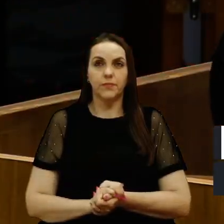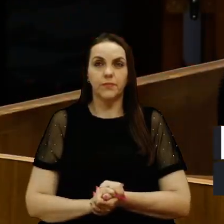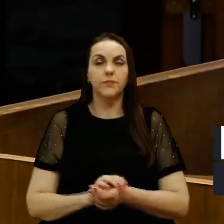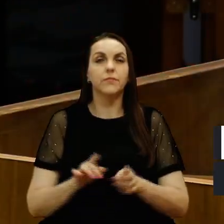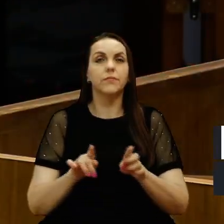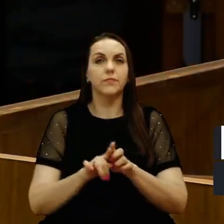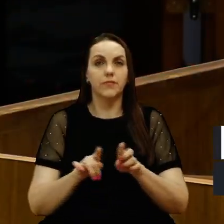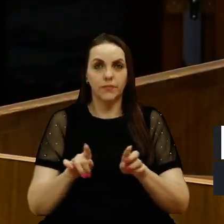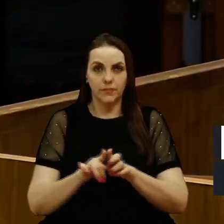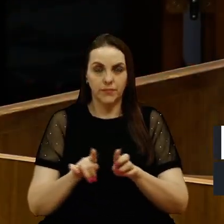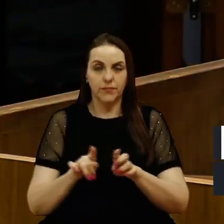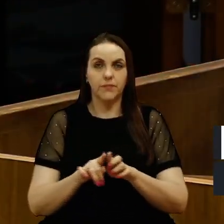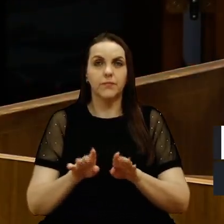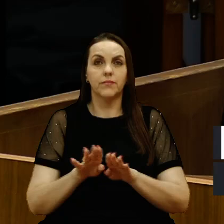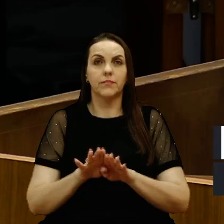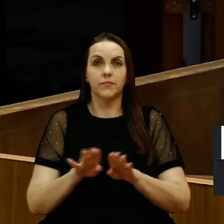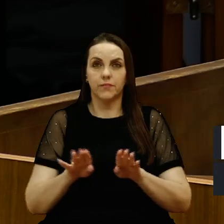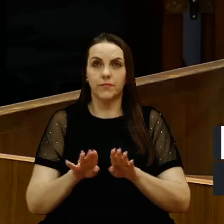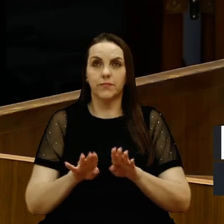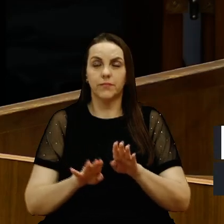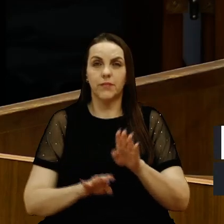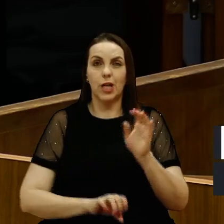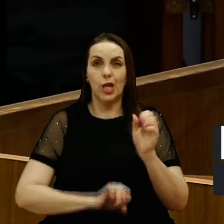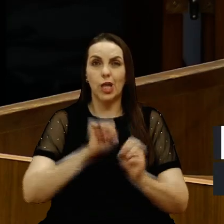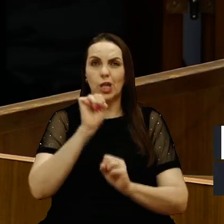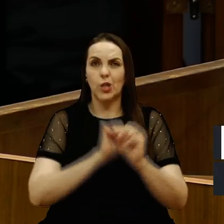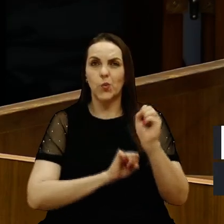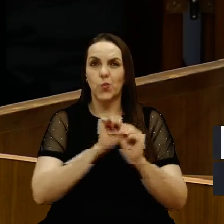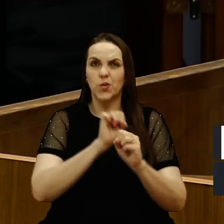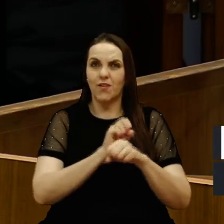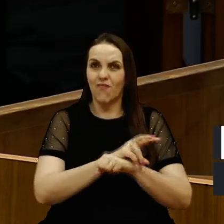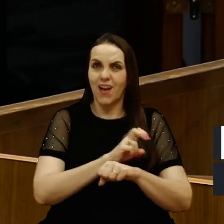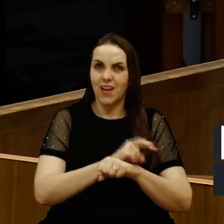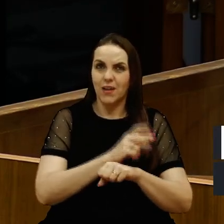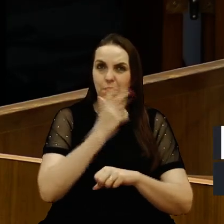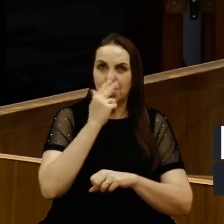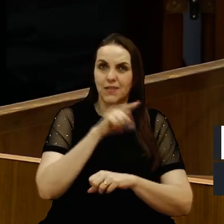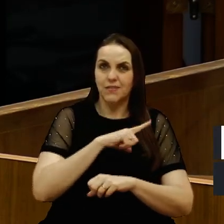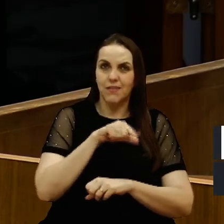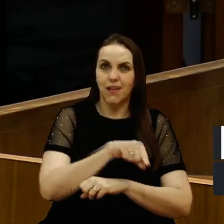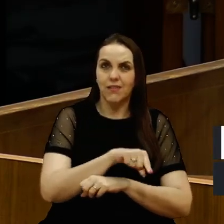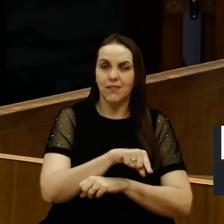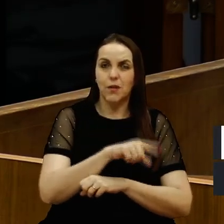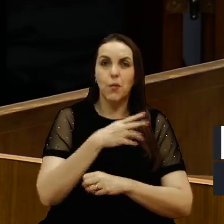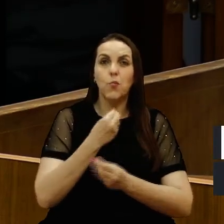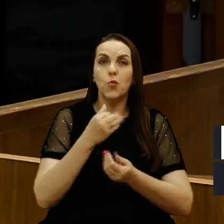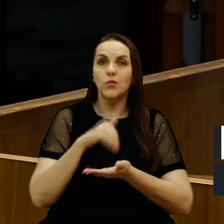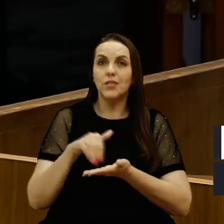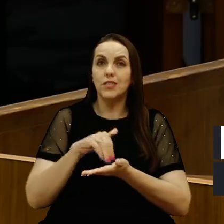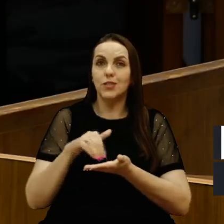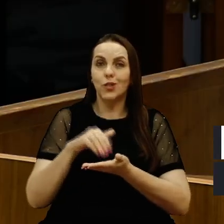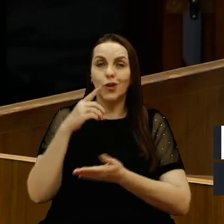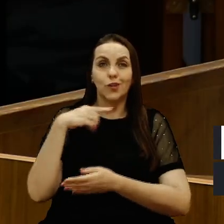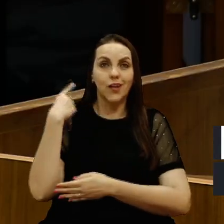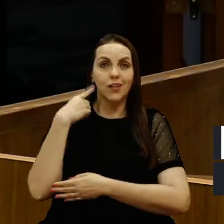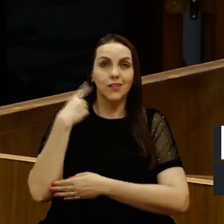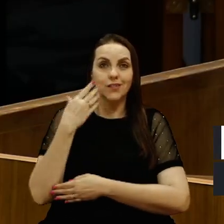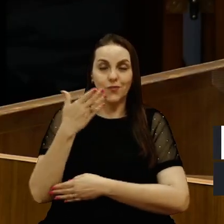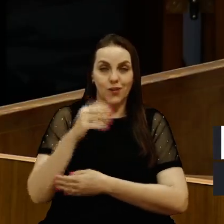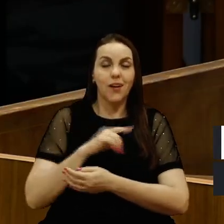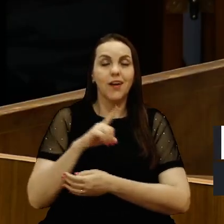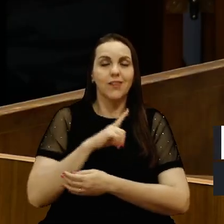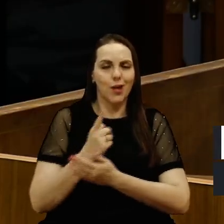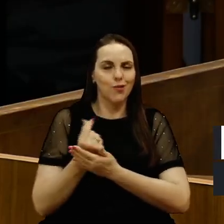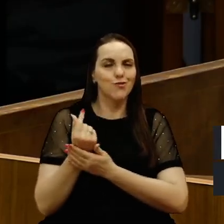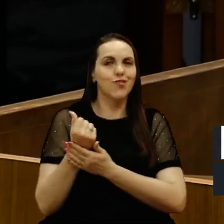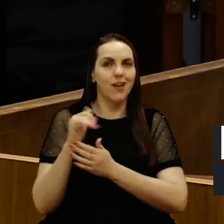também para nós quebrarmos a indústria da vaga, que hoje muitos escritórios da advocacia ganham dinheiro em cima